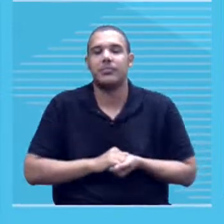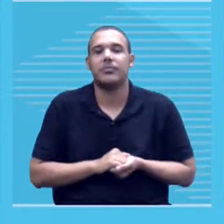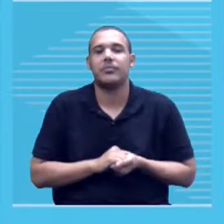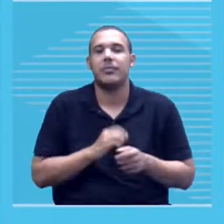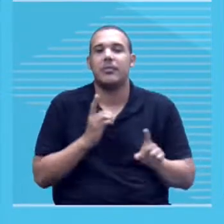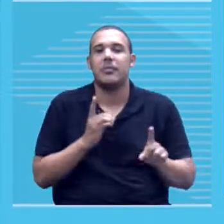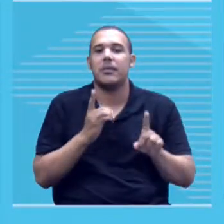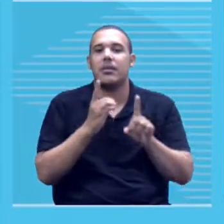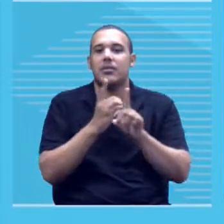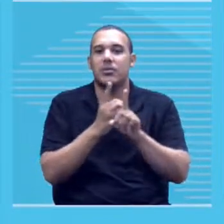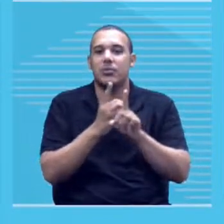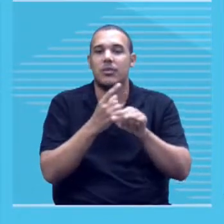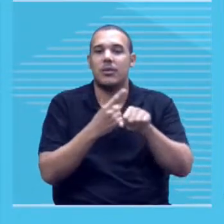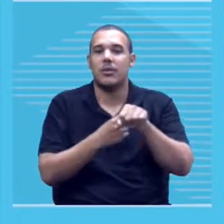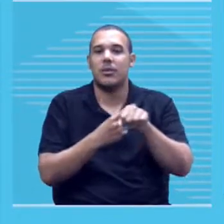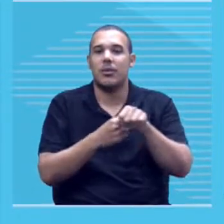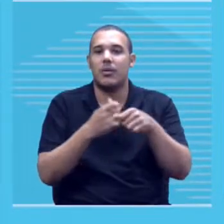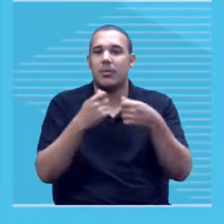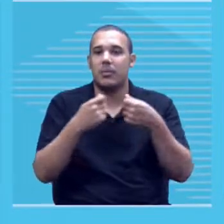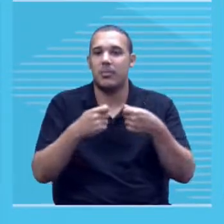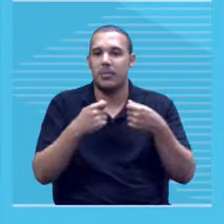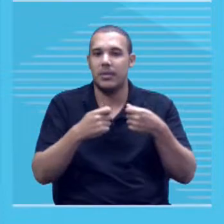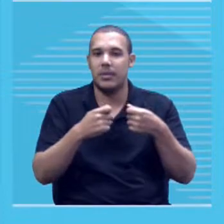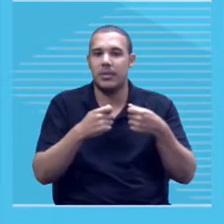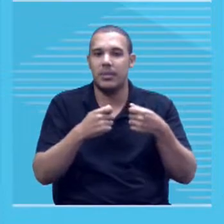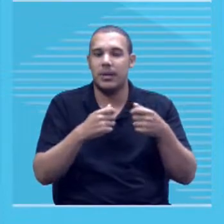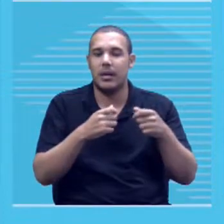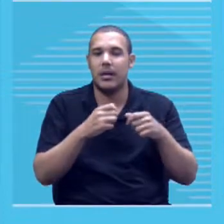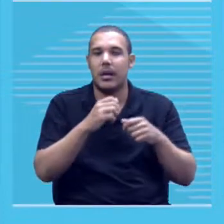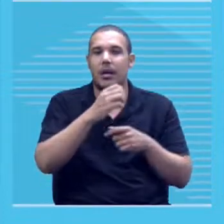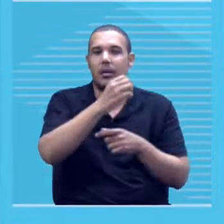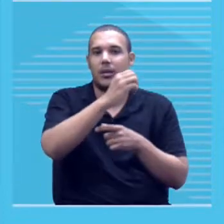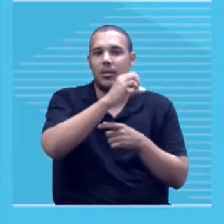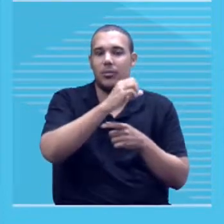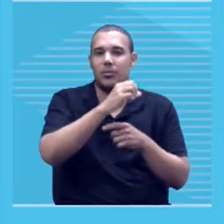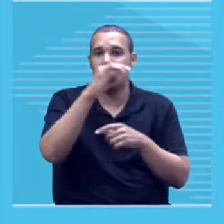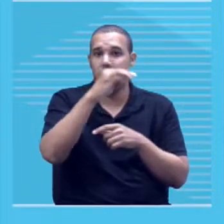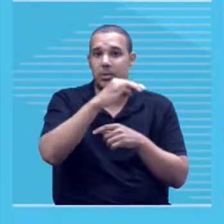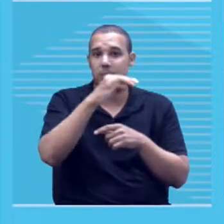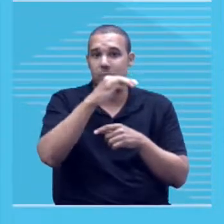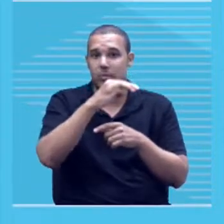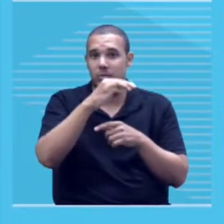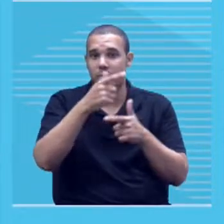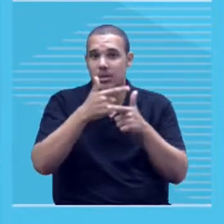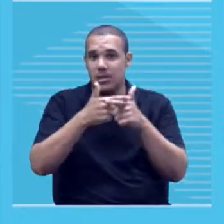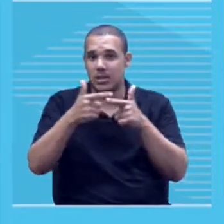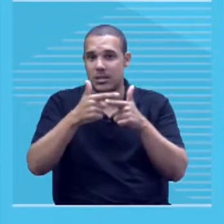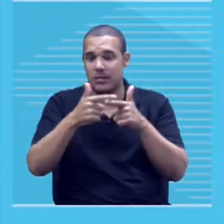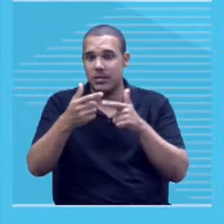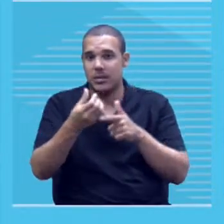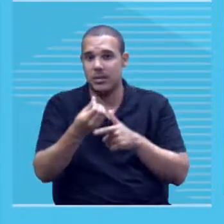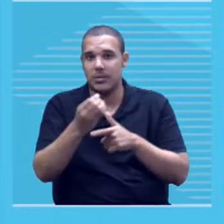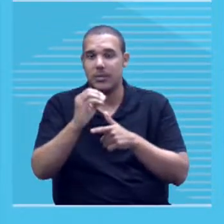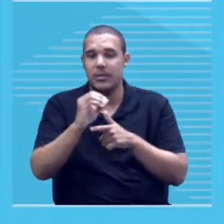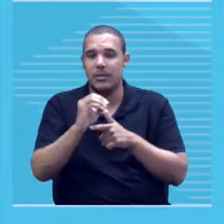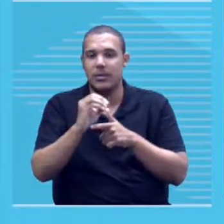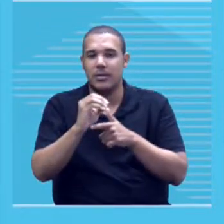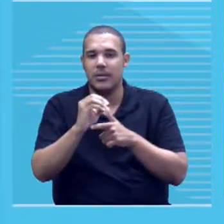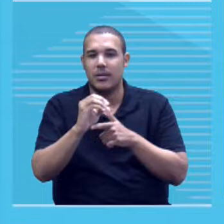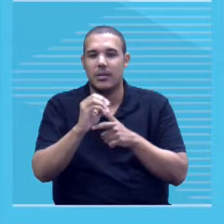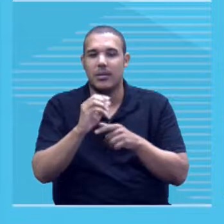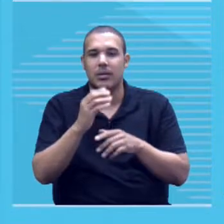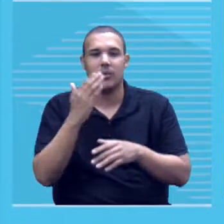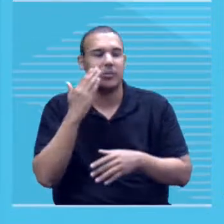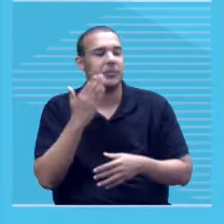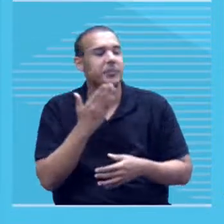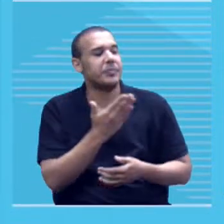em horas, eu preciso pegar o valor em minutos e dividir por 60, né? Isso aqui daria um total de